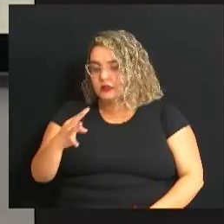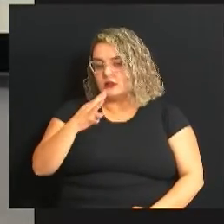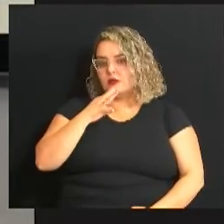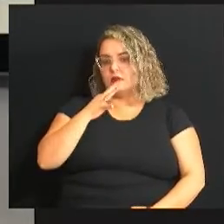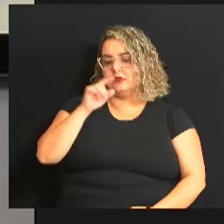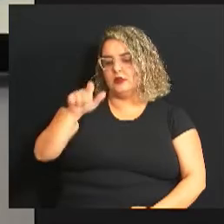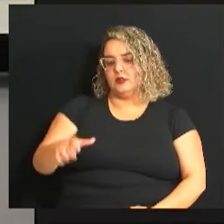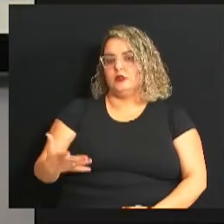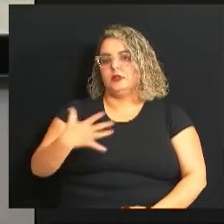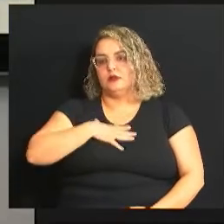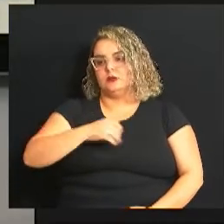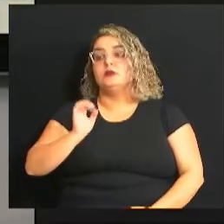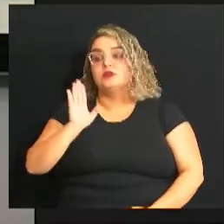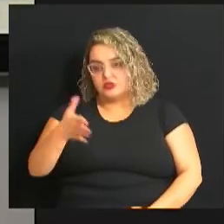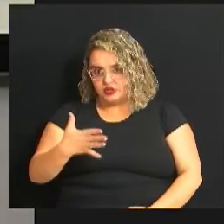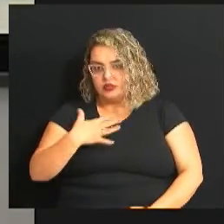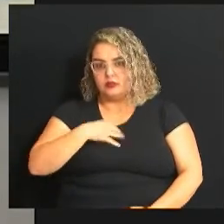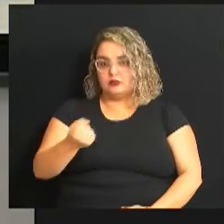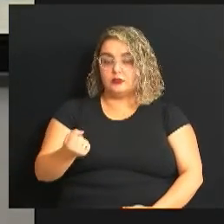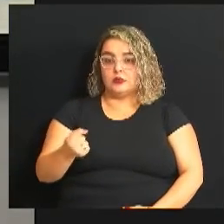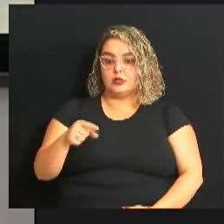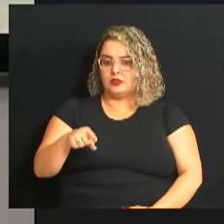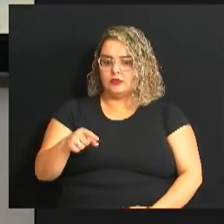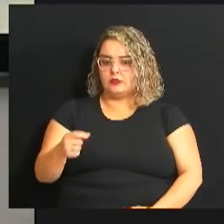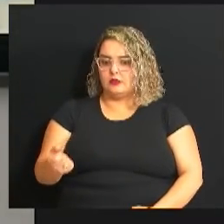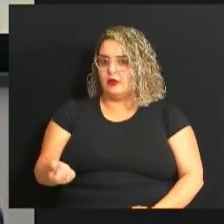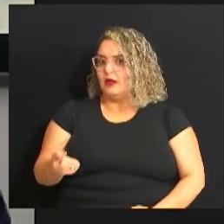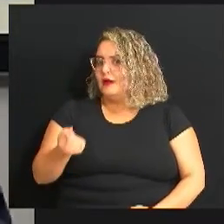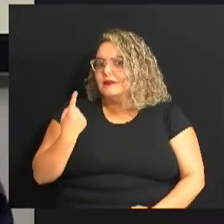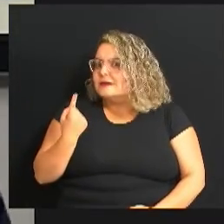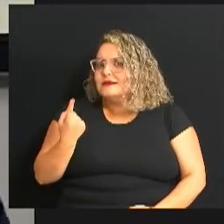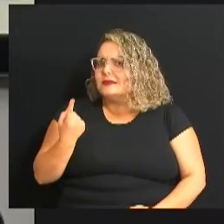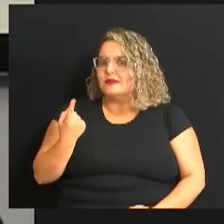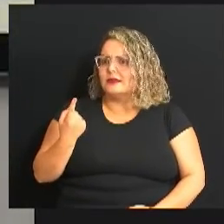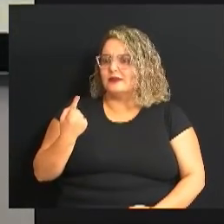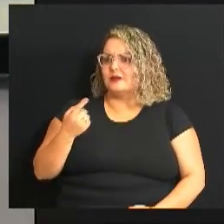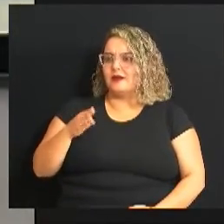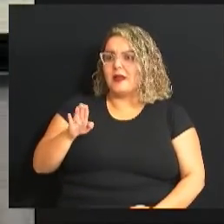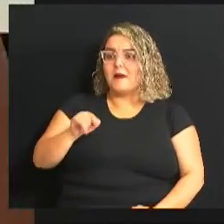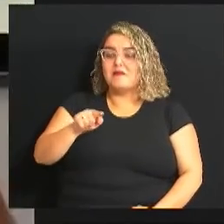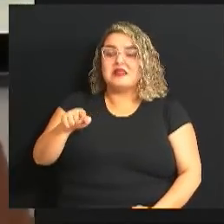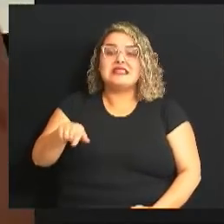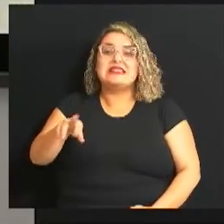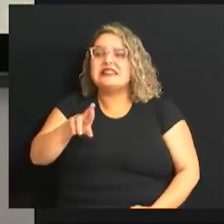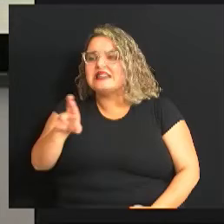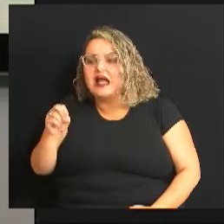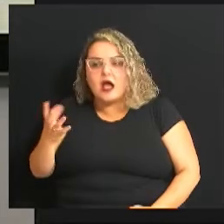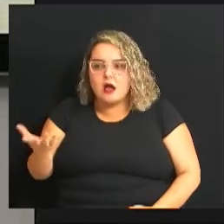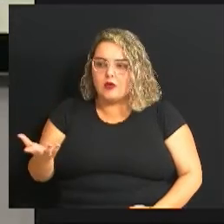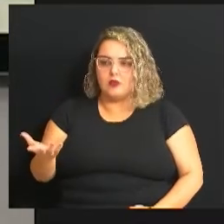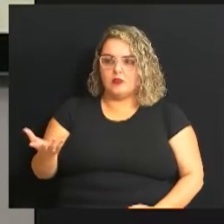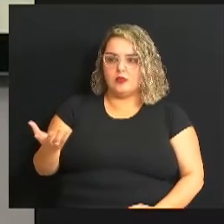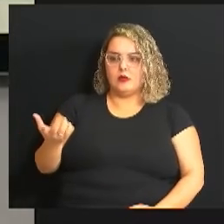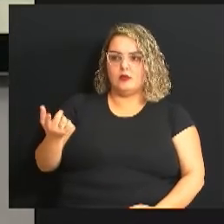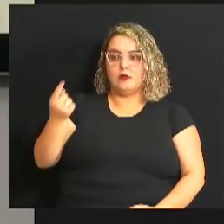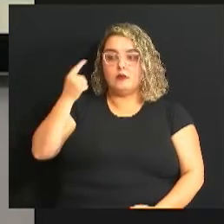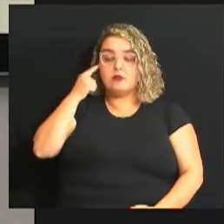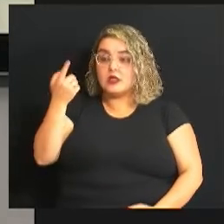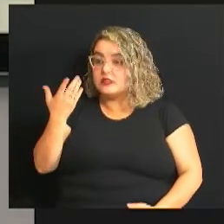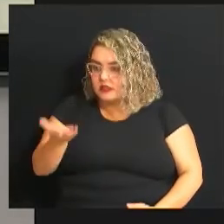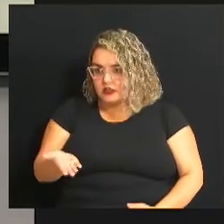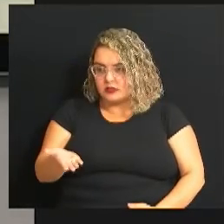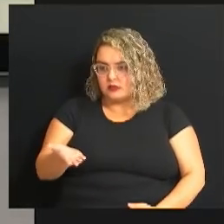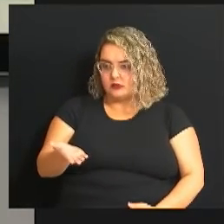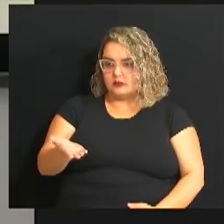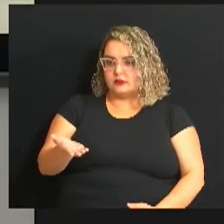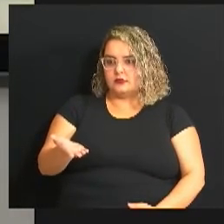tenha cometido suicídio. Isso é muito bizarro. É um dado muito alarmante, se a gente pensar sobre isso.